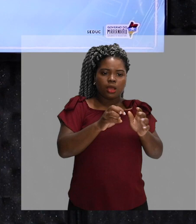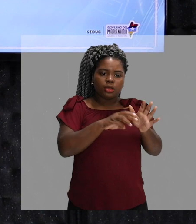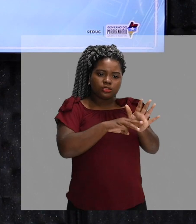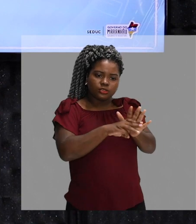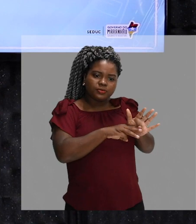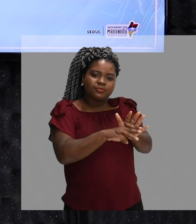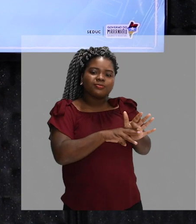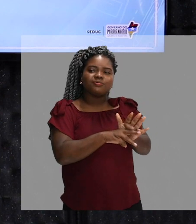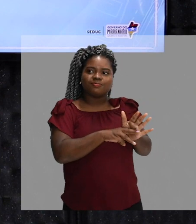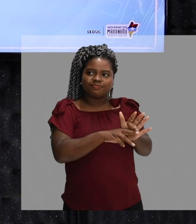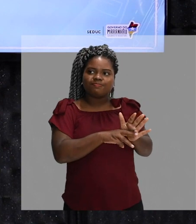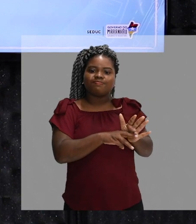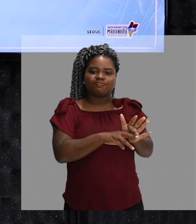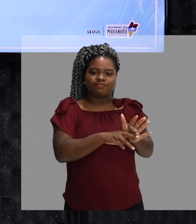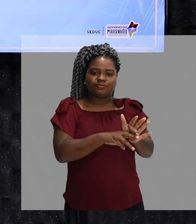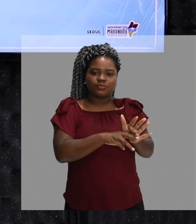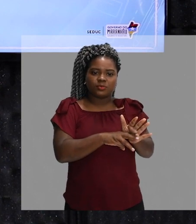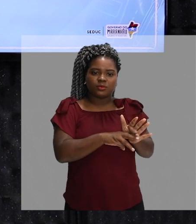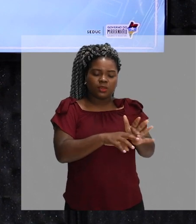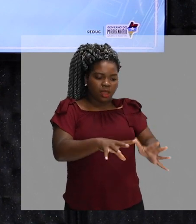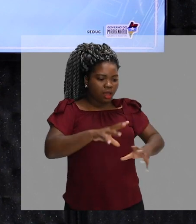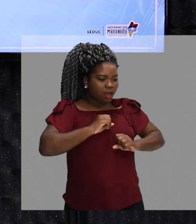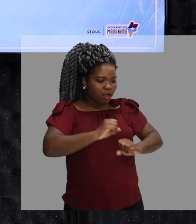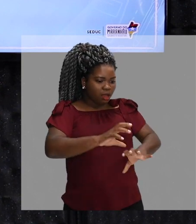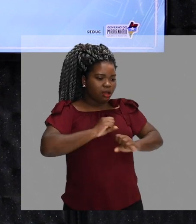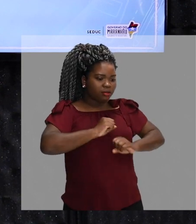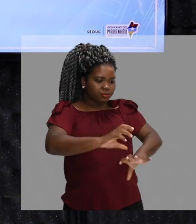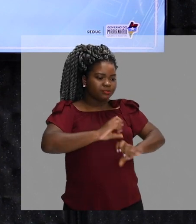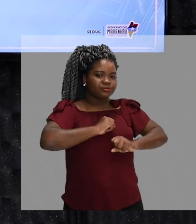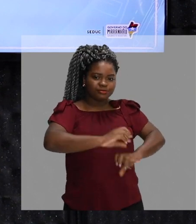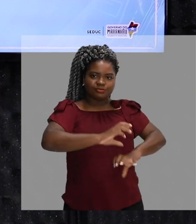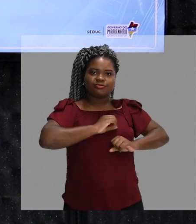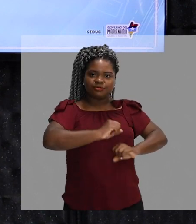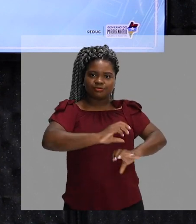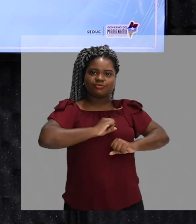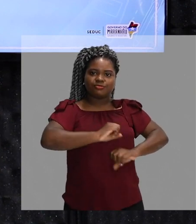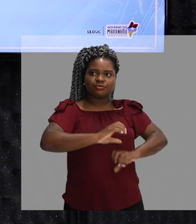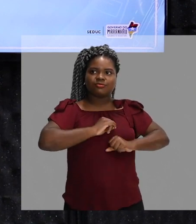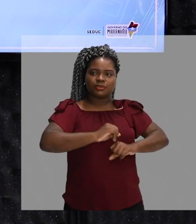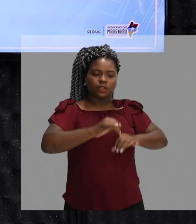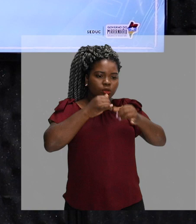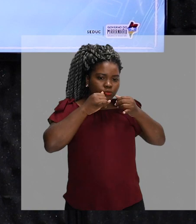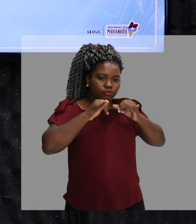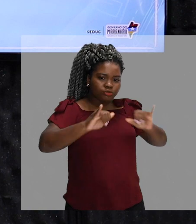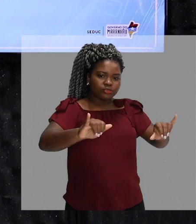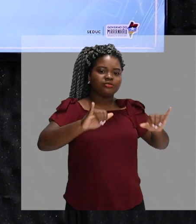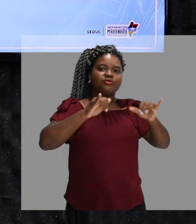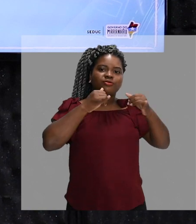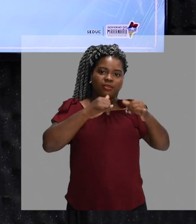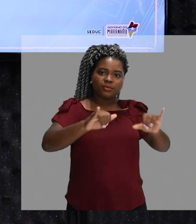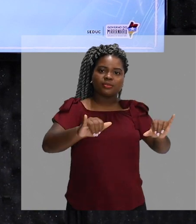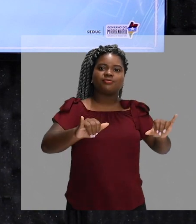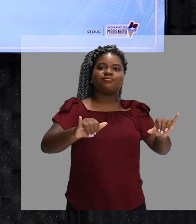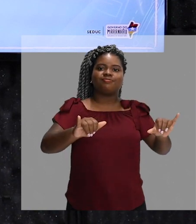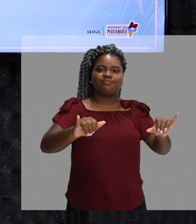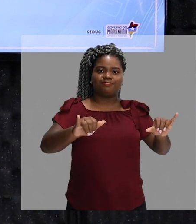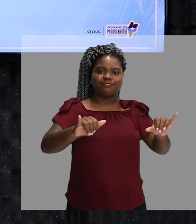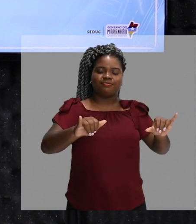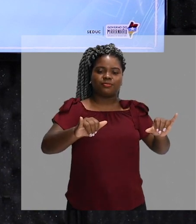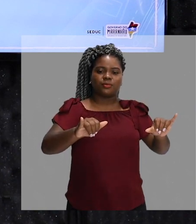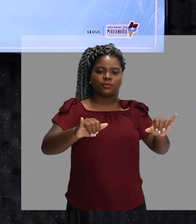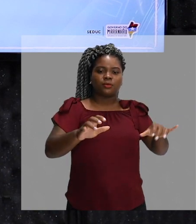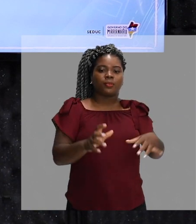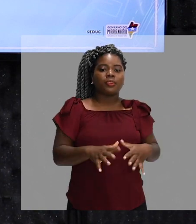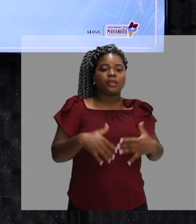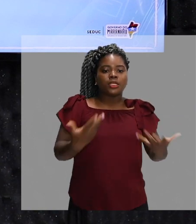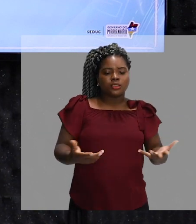à distância. Então, não precisa você estar lá no local exatamente para captar essa